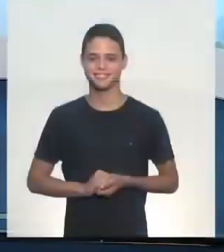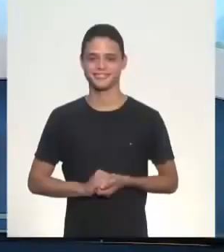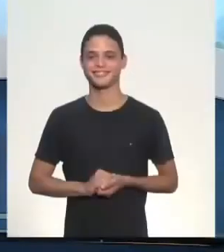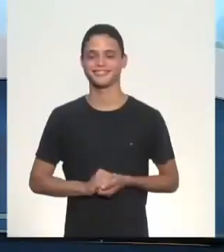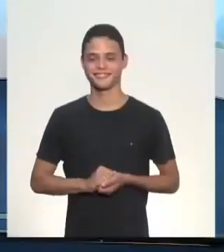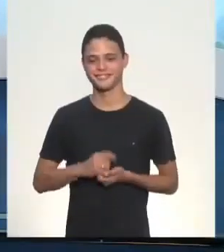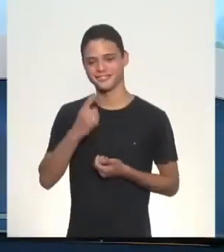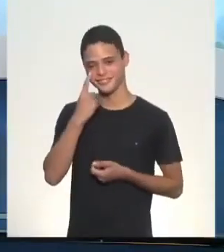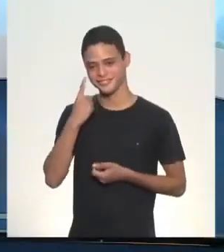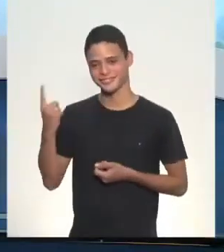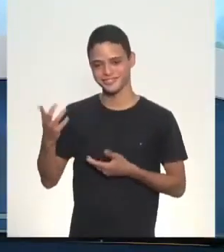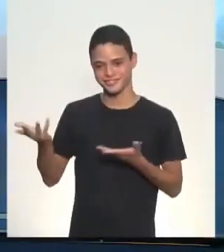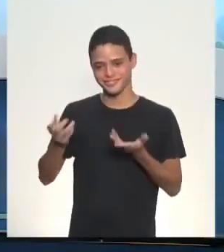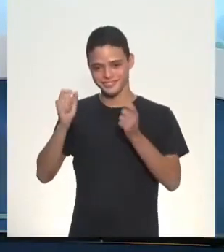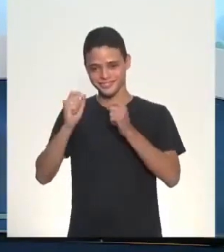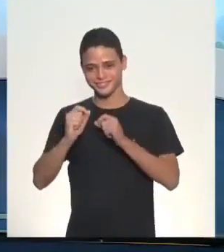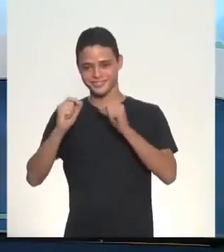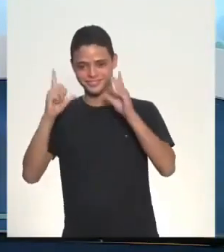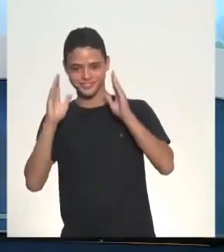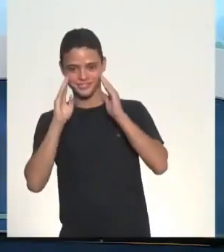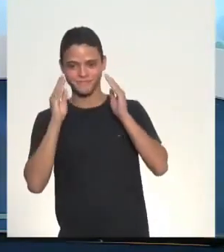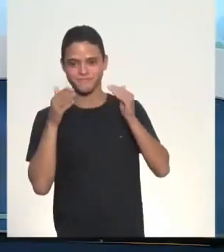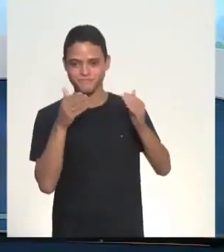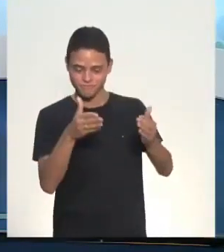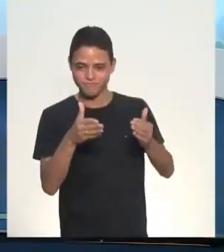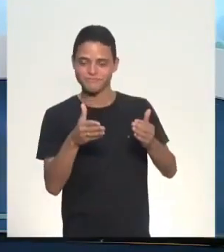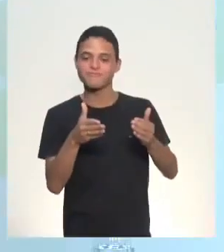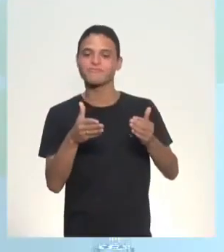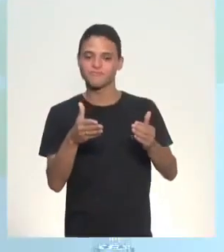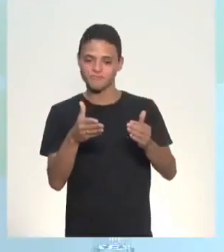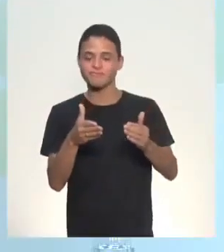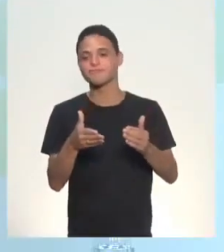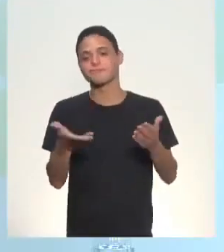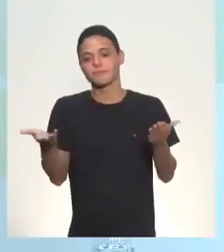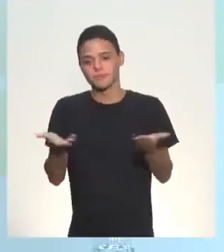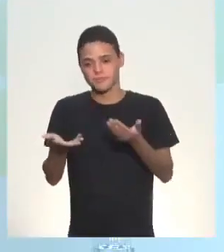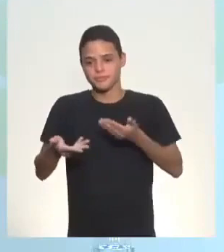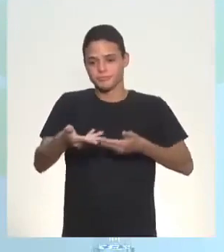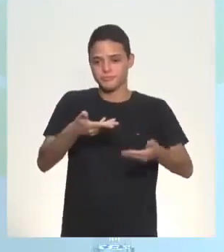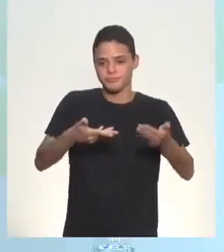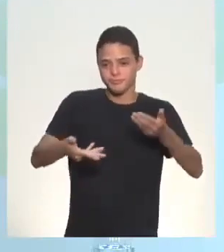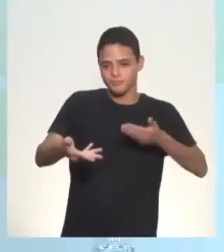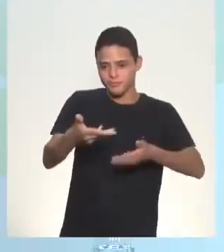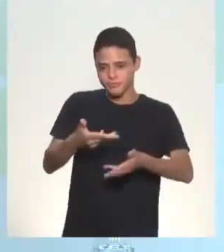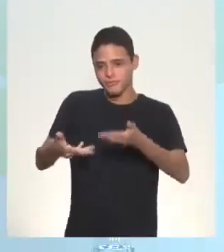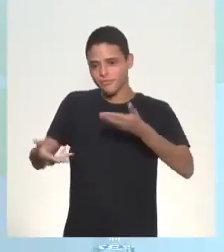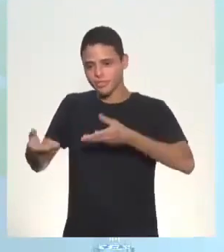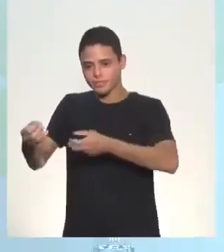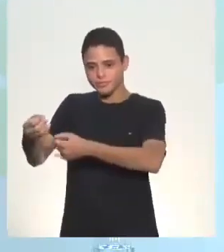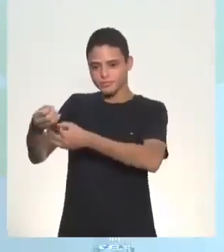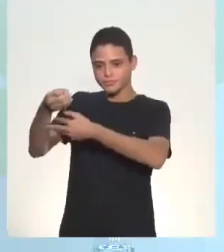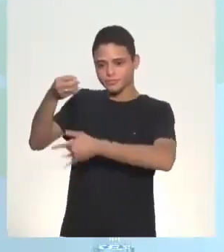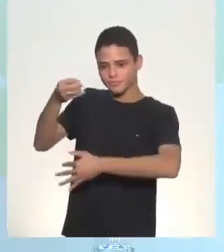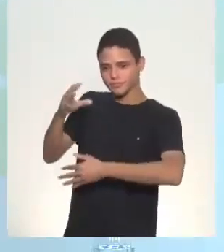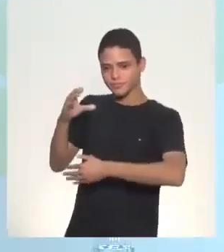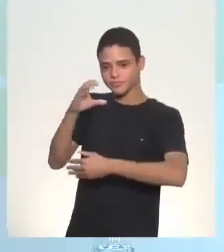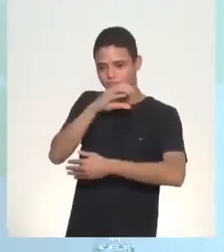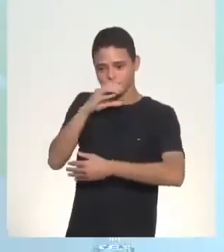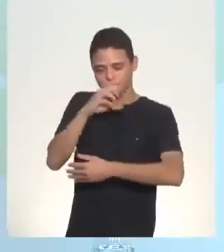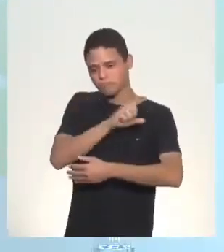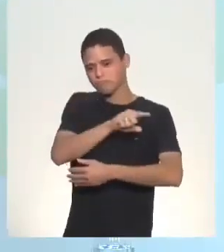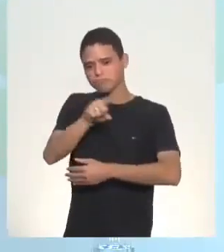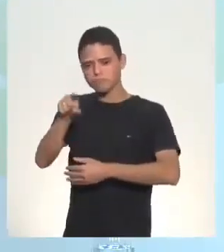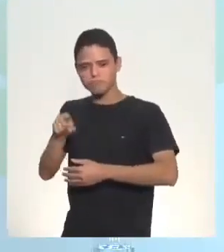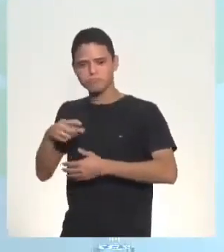E agora vocês prestaram mais atenção aí, e a gente vai fazer um bate-bola bem rápido com vocês. Primeiro, comente